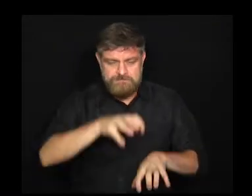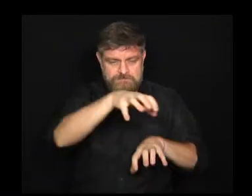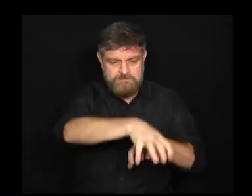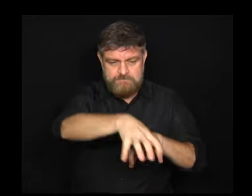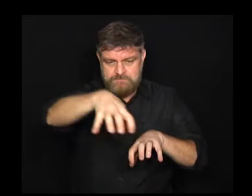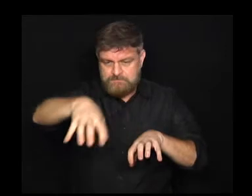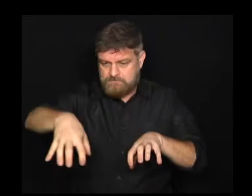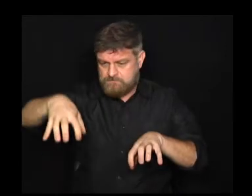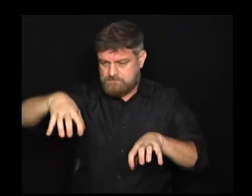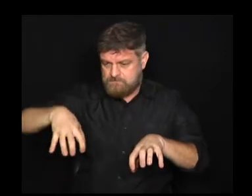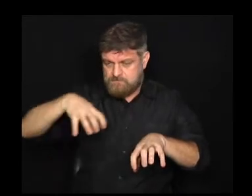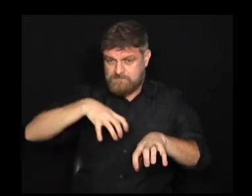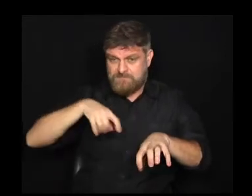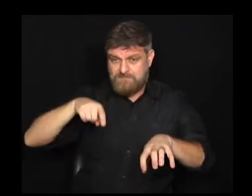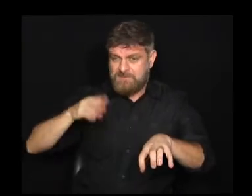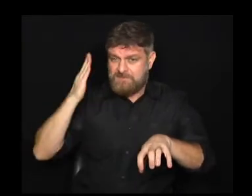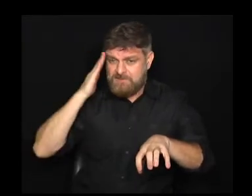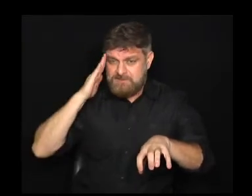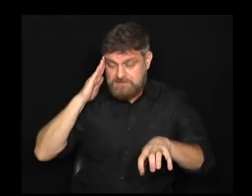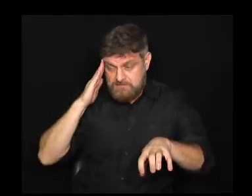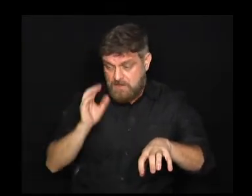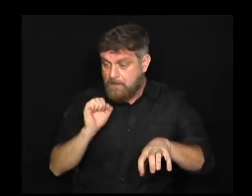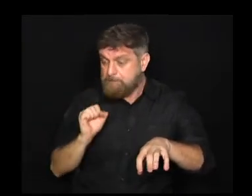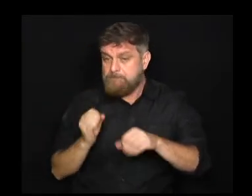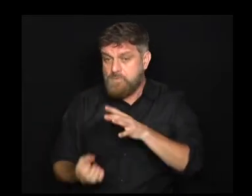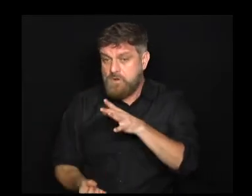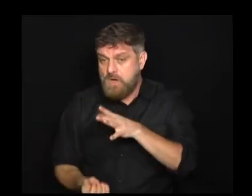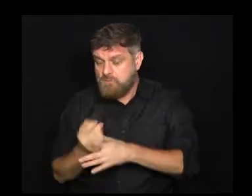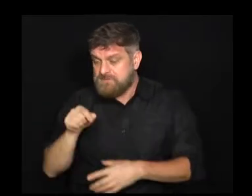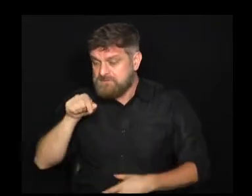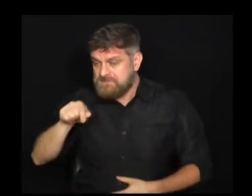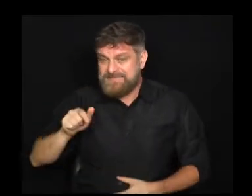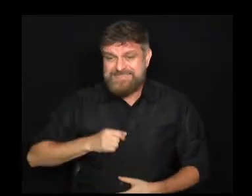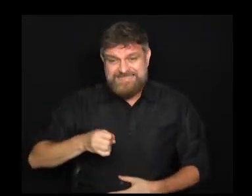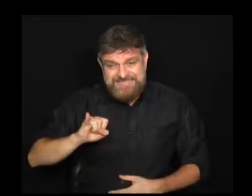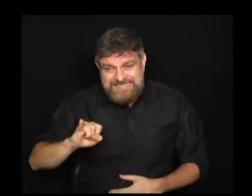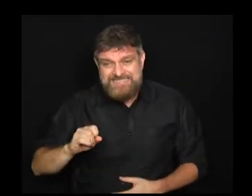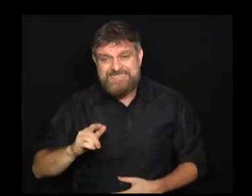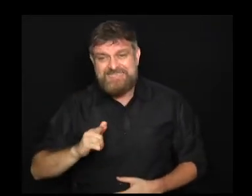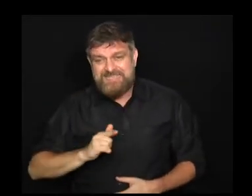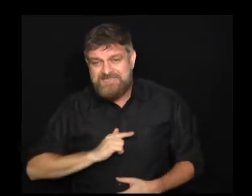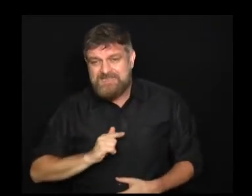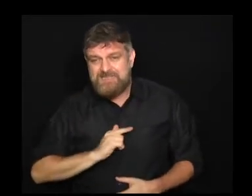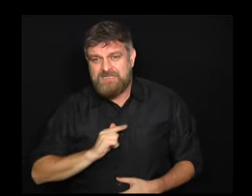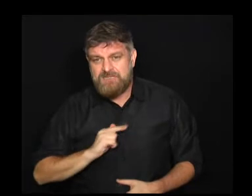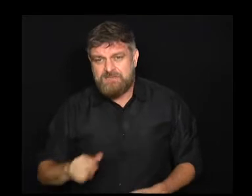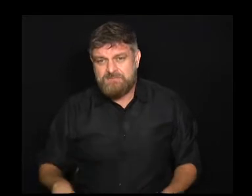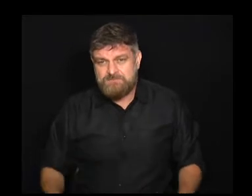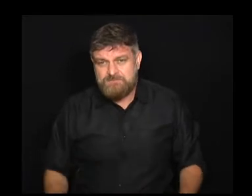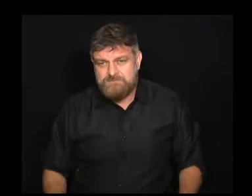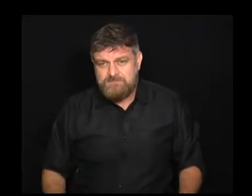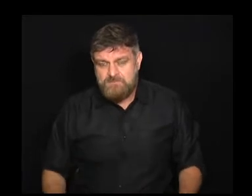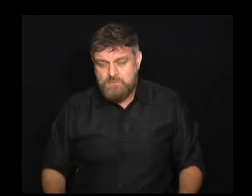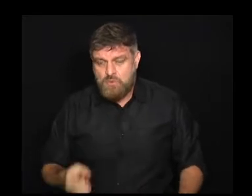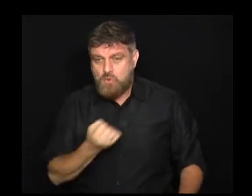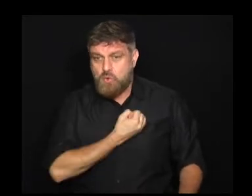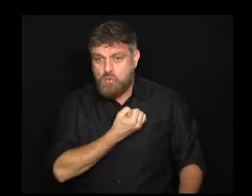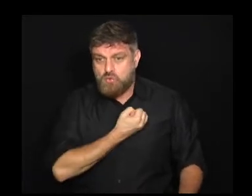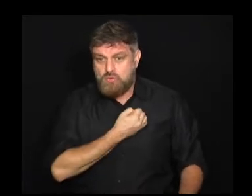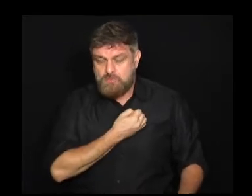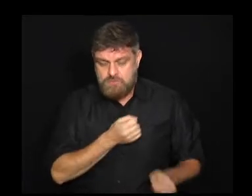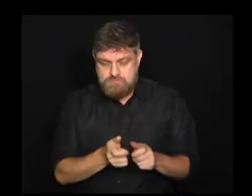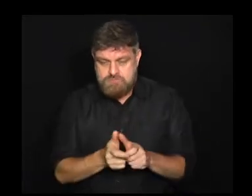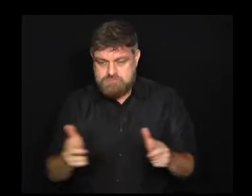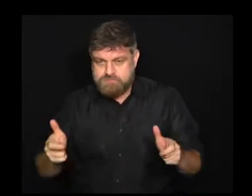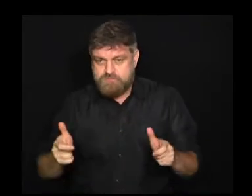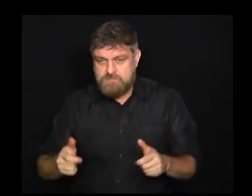com potenciais locais aonde podem servir caso tenha um aumento no número de casos